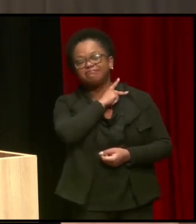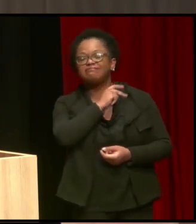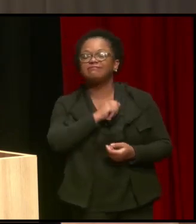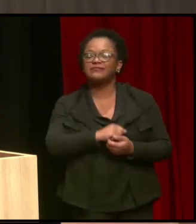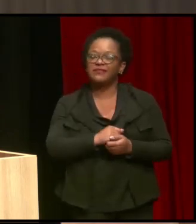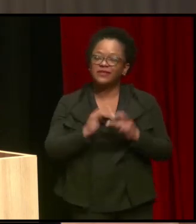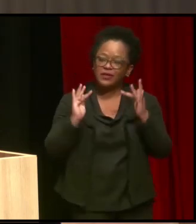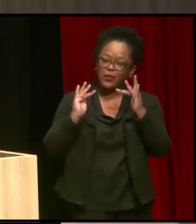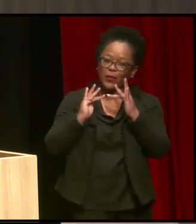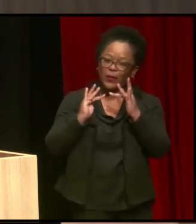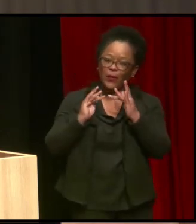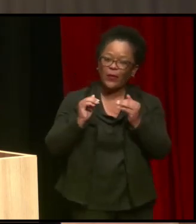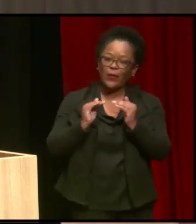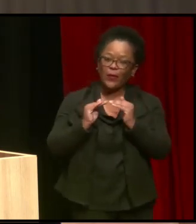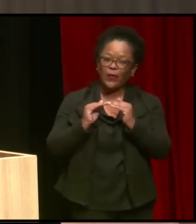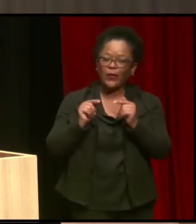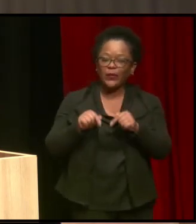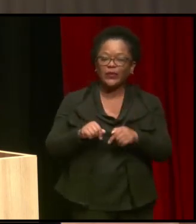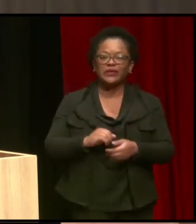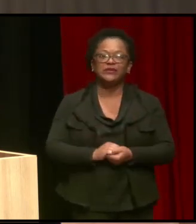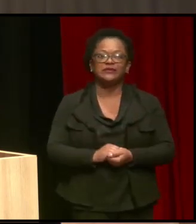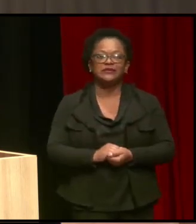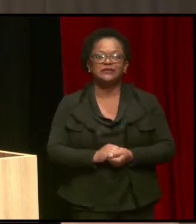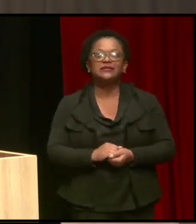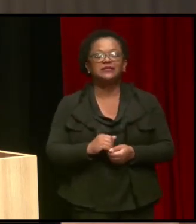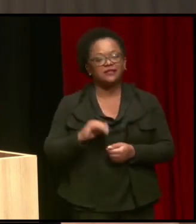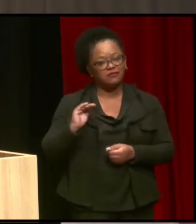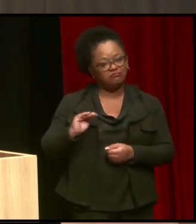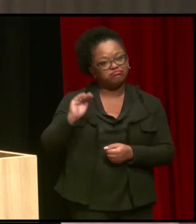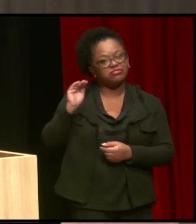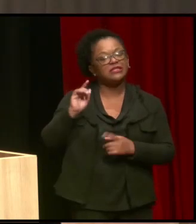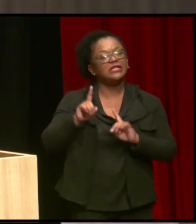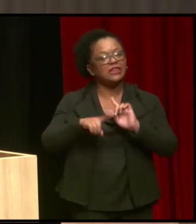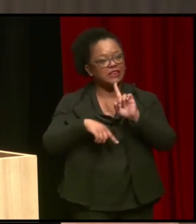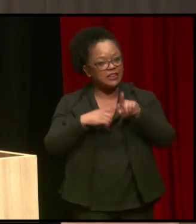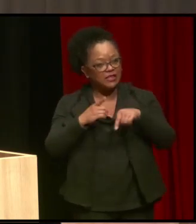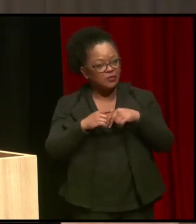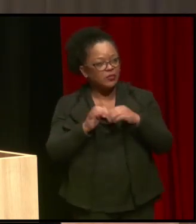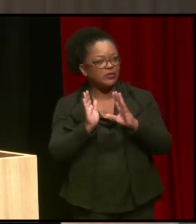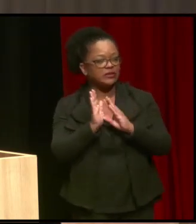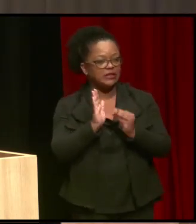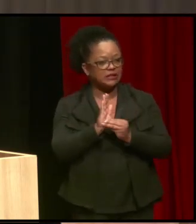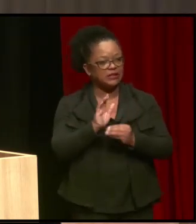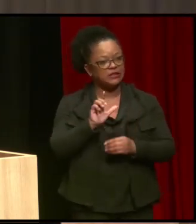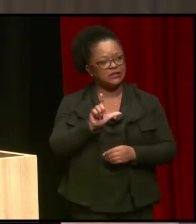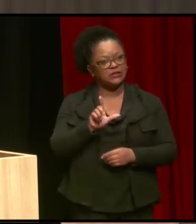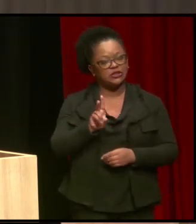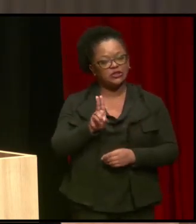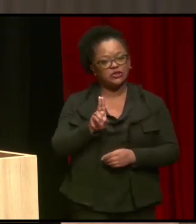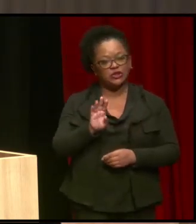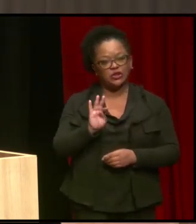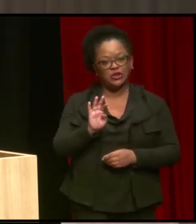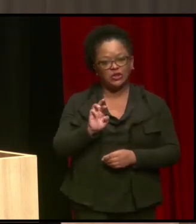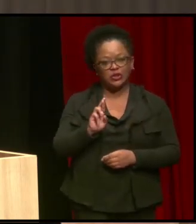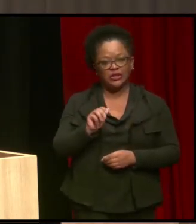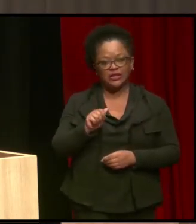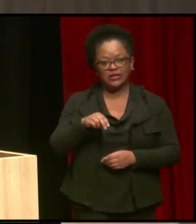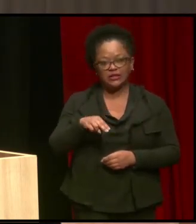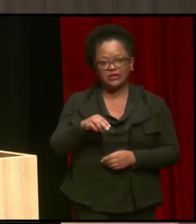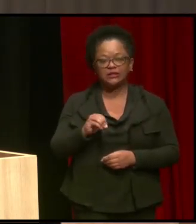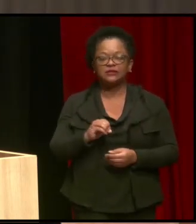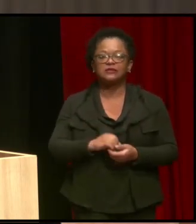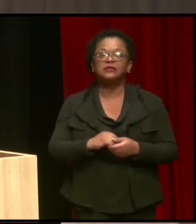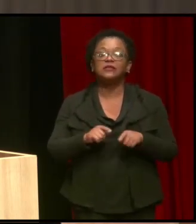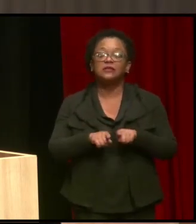comigo nesse sentido, eu nasci numa igreja presbiteriana, mais tarde eu me tornei luterano e fui para o seminário e me virei pastor luterano. Mas eu fui batizado